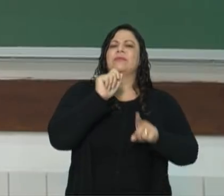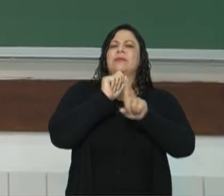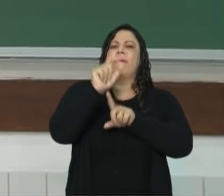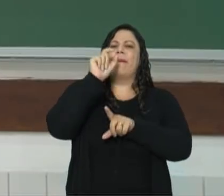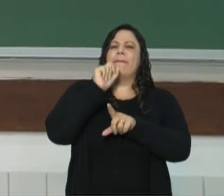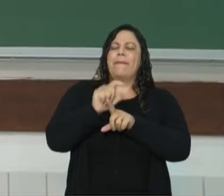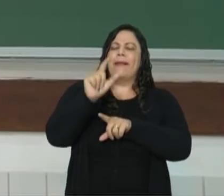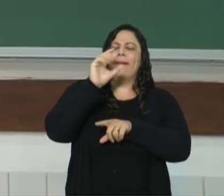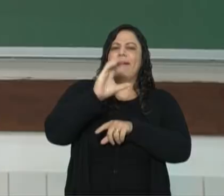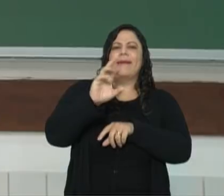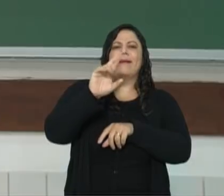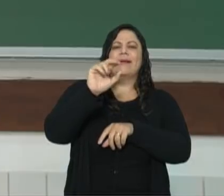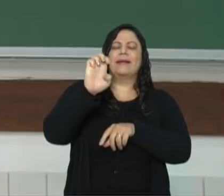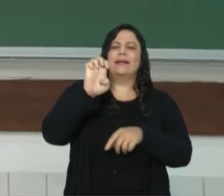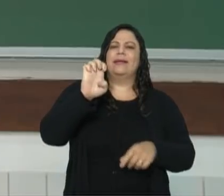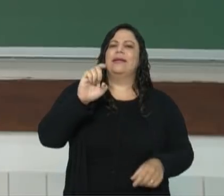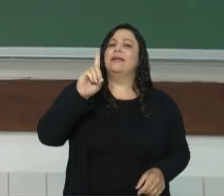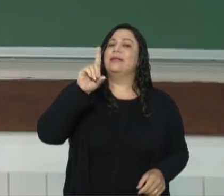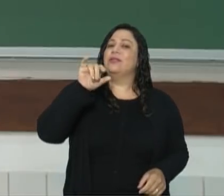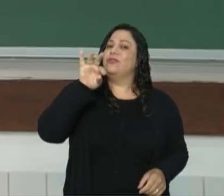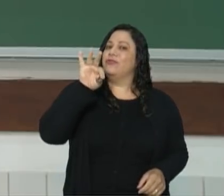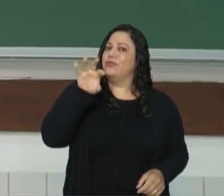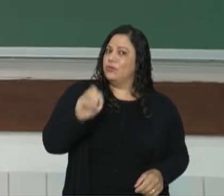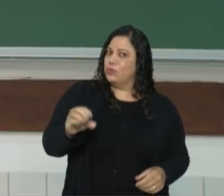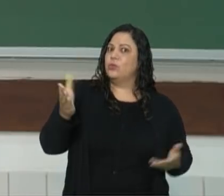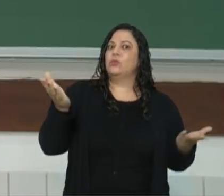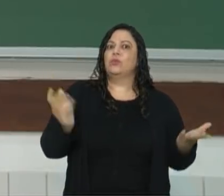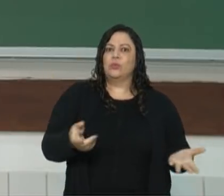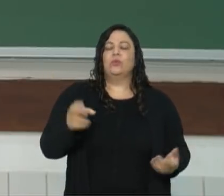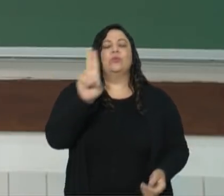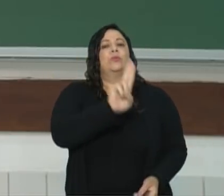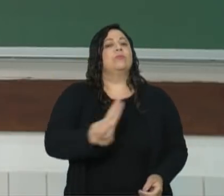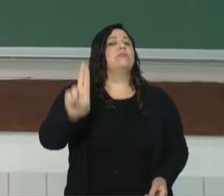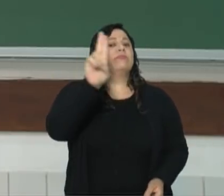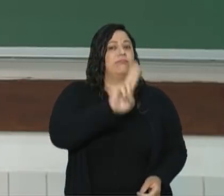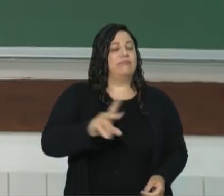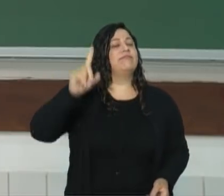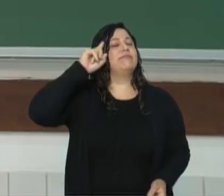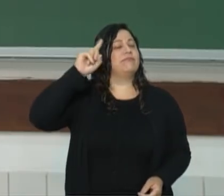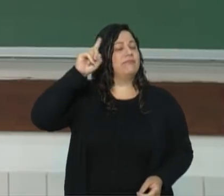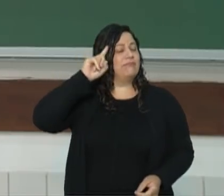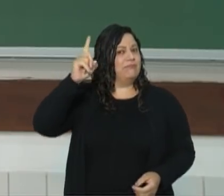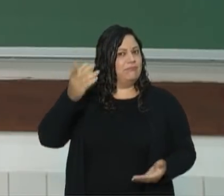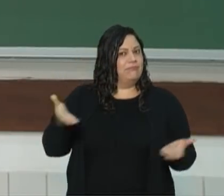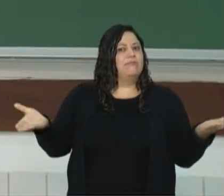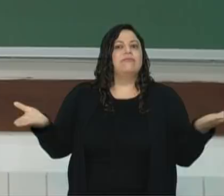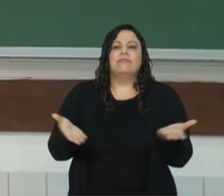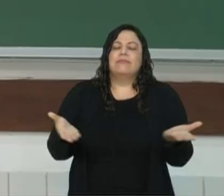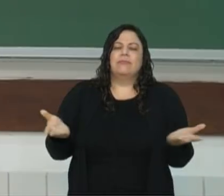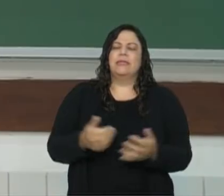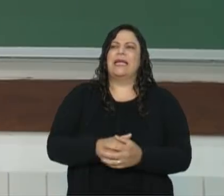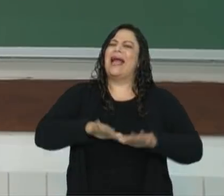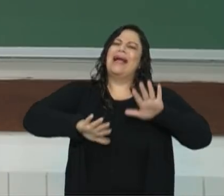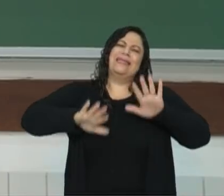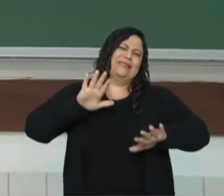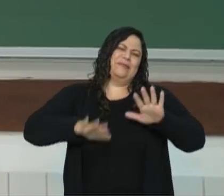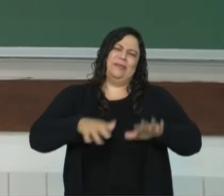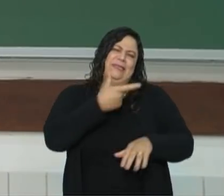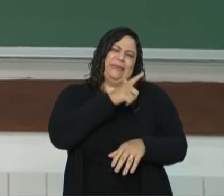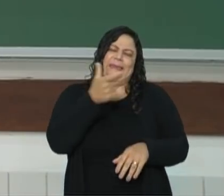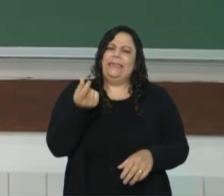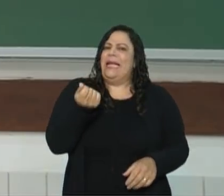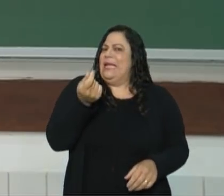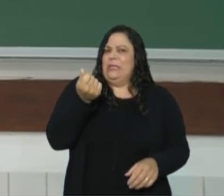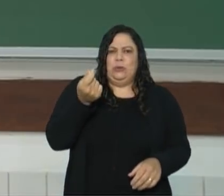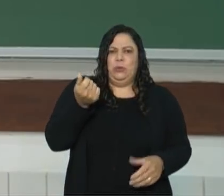os cartões aí de débito e de crédito são extremamente utilizados no nosso dia a dia. Muitas vezes a gente nem carrega mais dinheiro, né? Então,